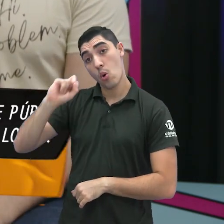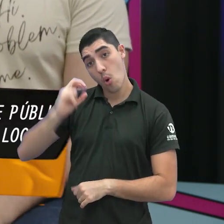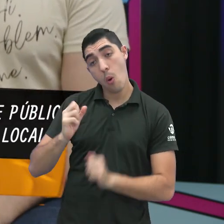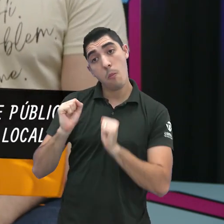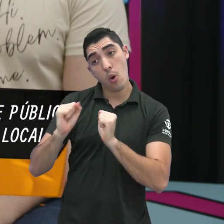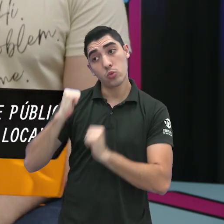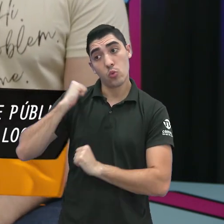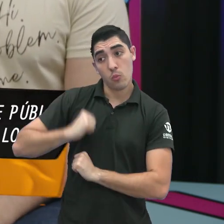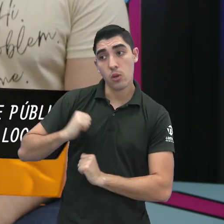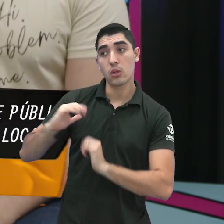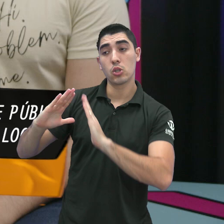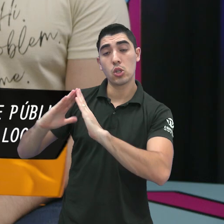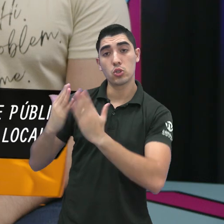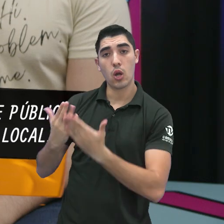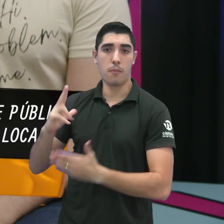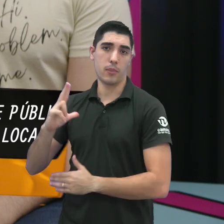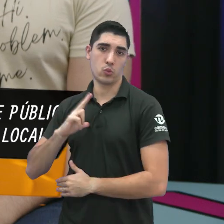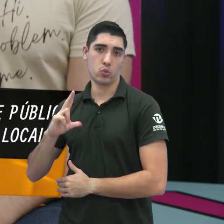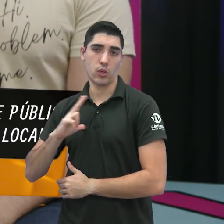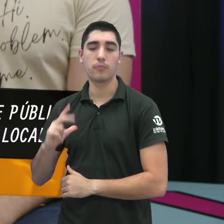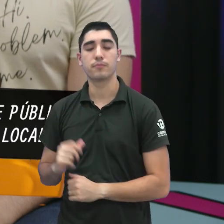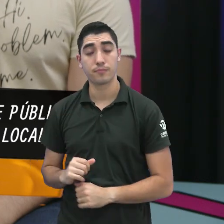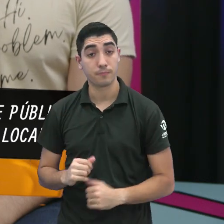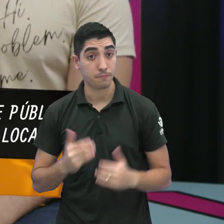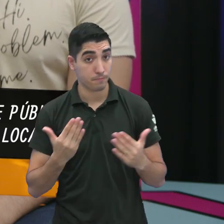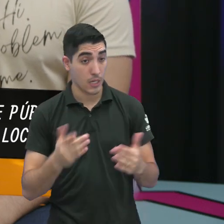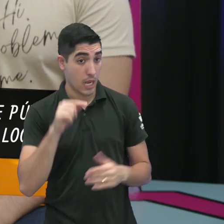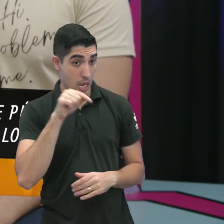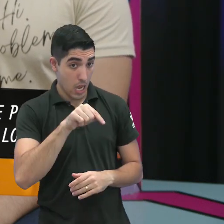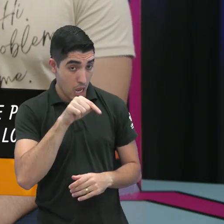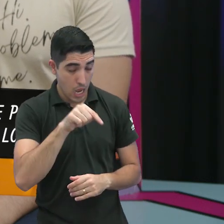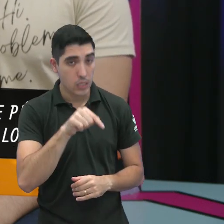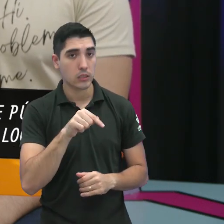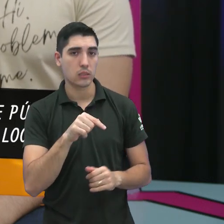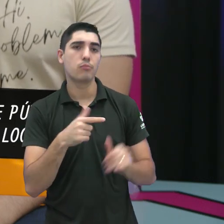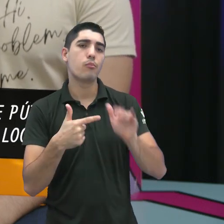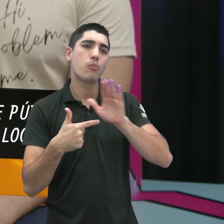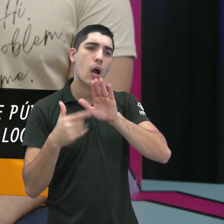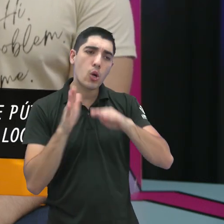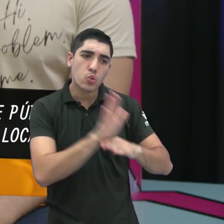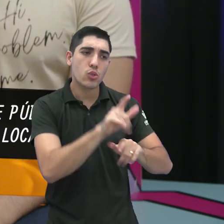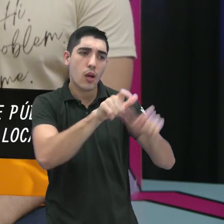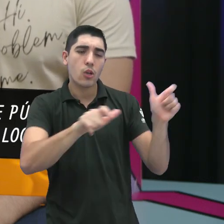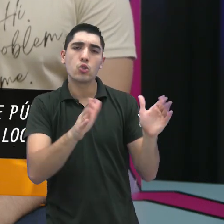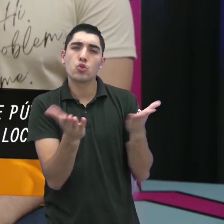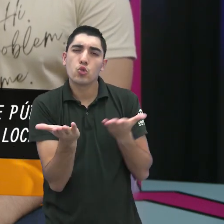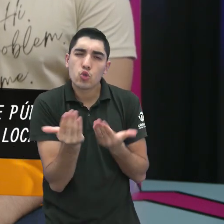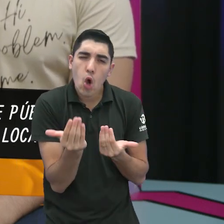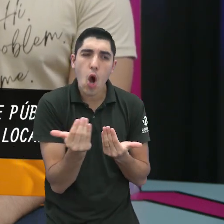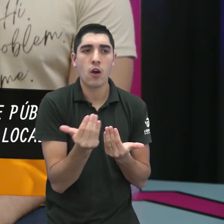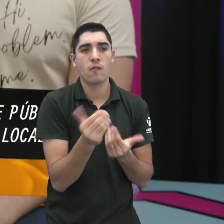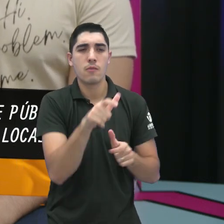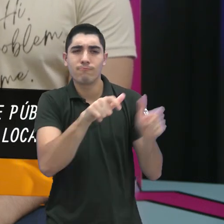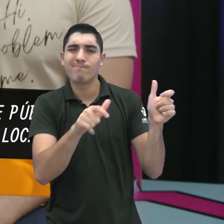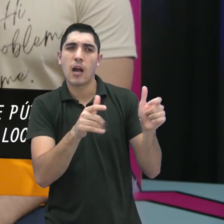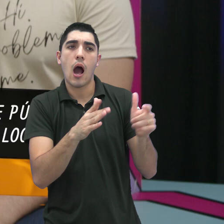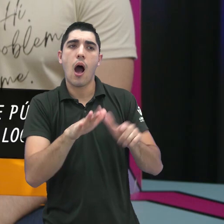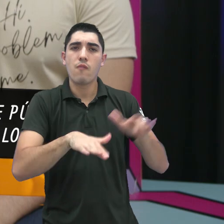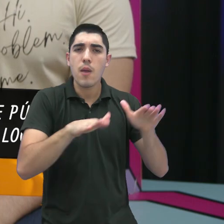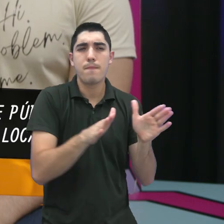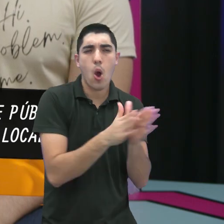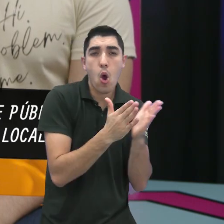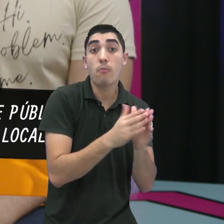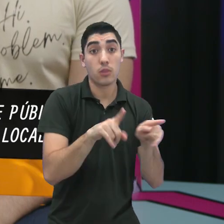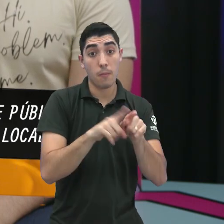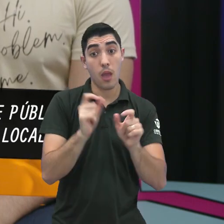bolsista da rede privada. O processo seletivo leva em conta a situação de vulnerabilidade social do jovem, inclusive parte das vagas